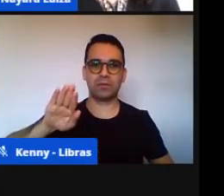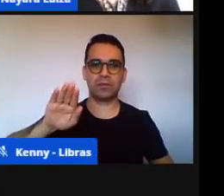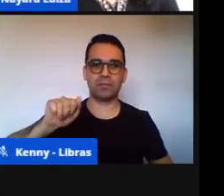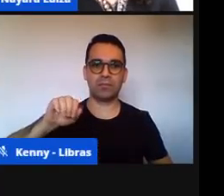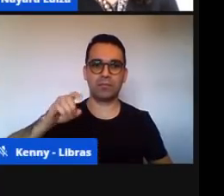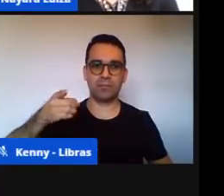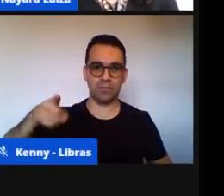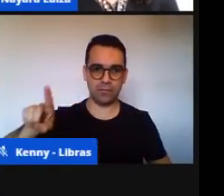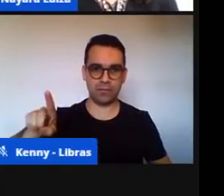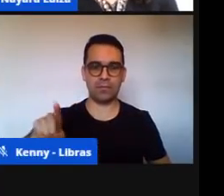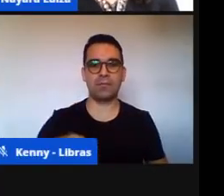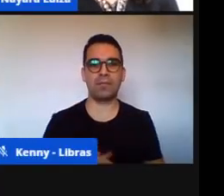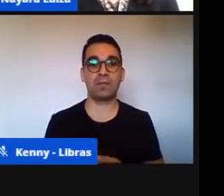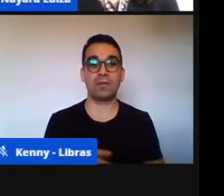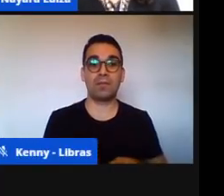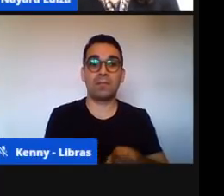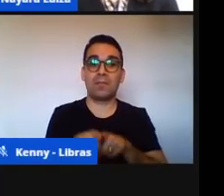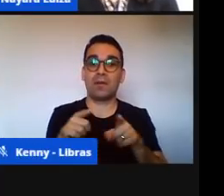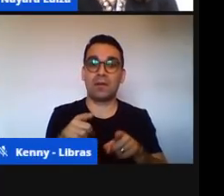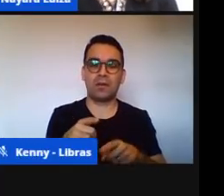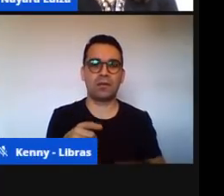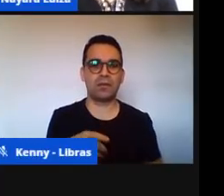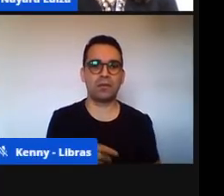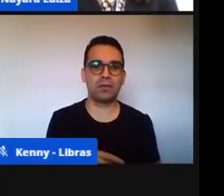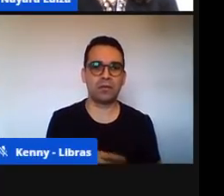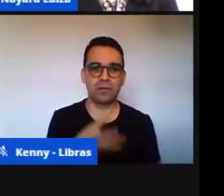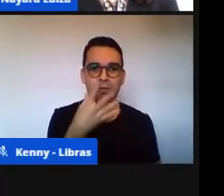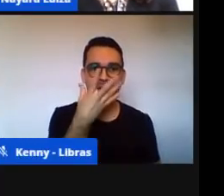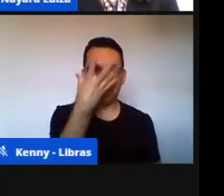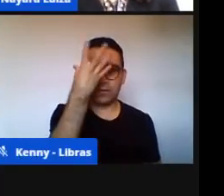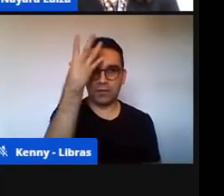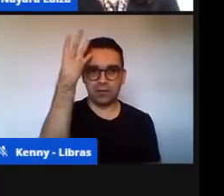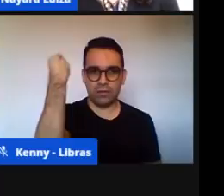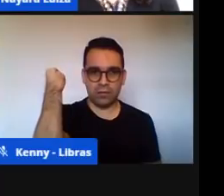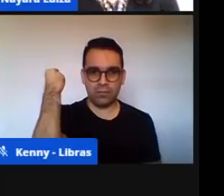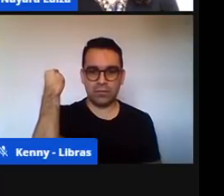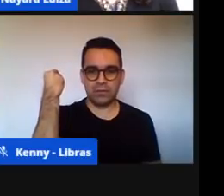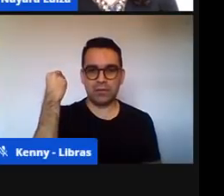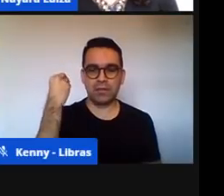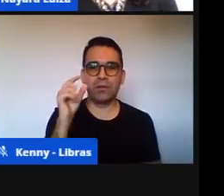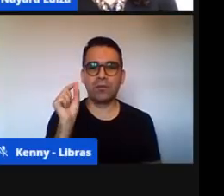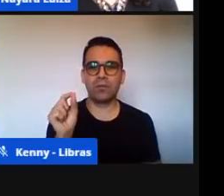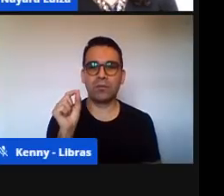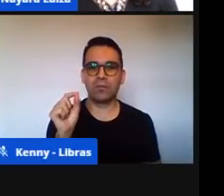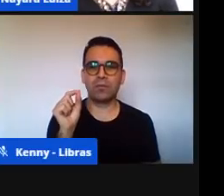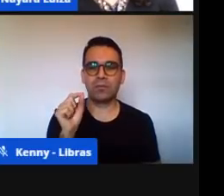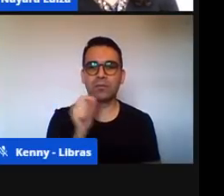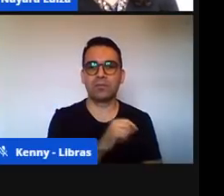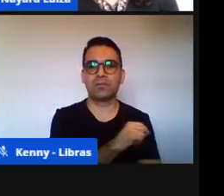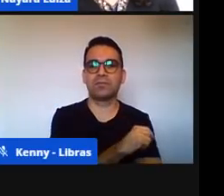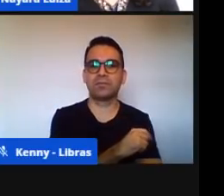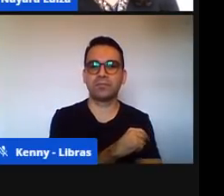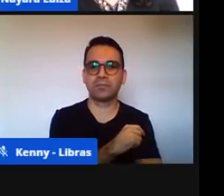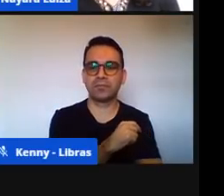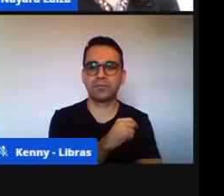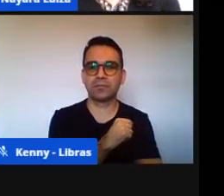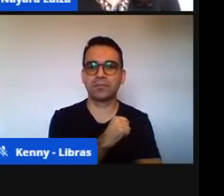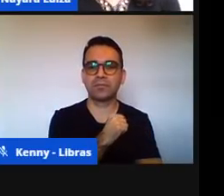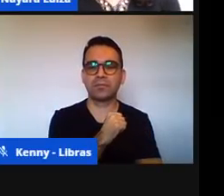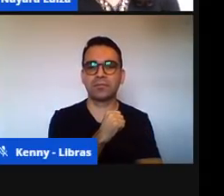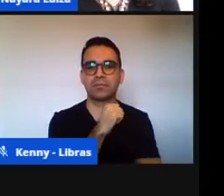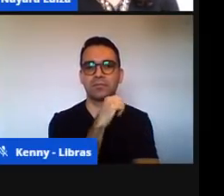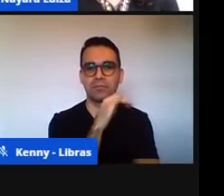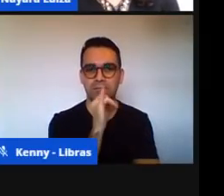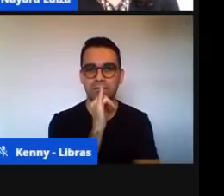Mas a gente não pode esquecer também que se por um acaso trocar de que você está